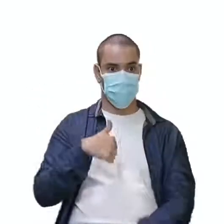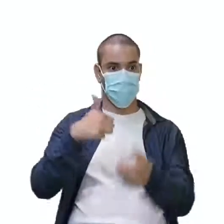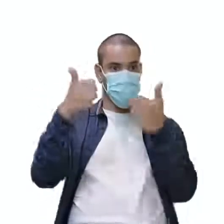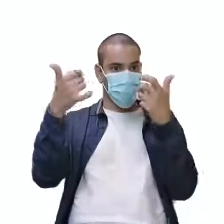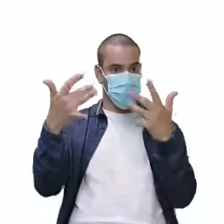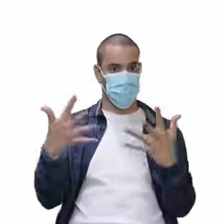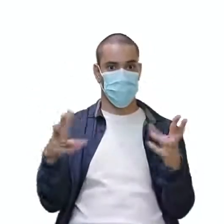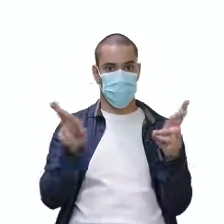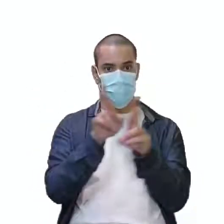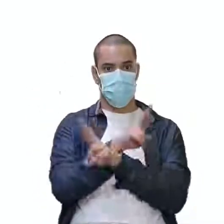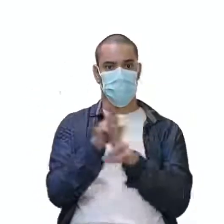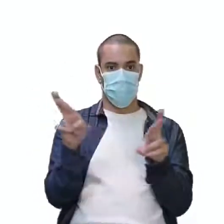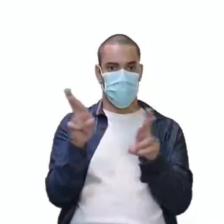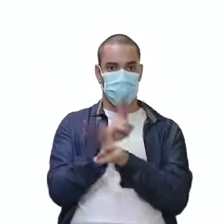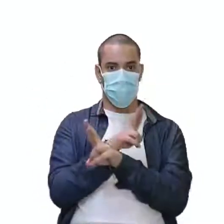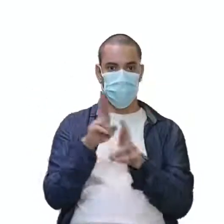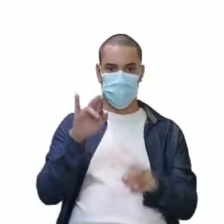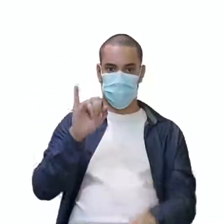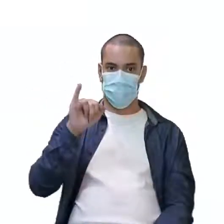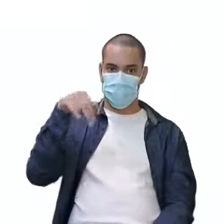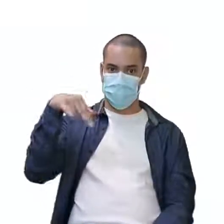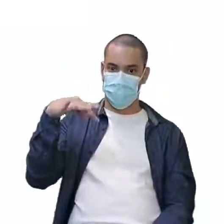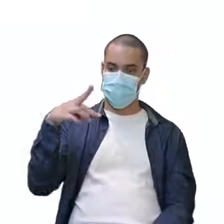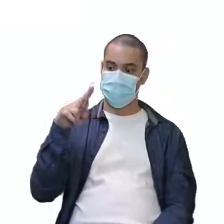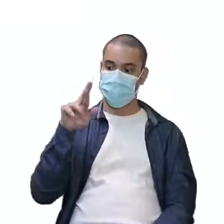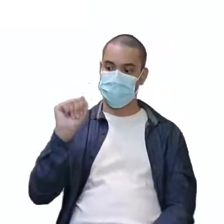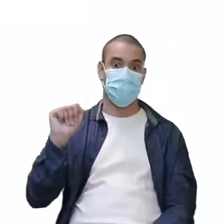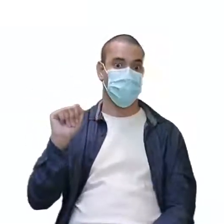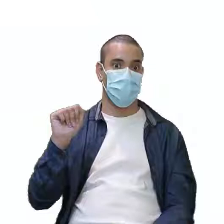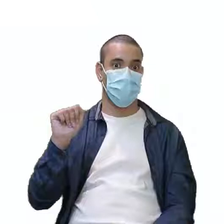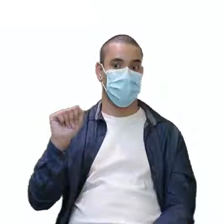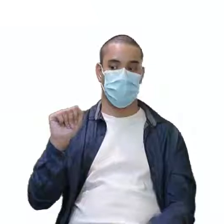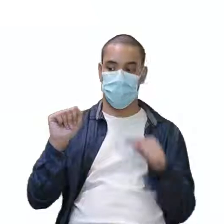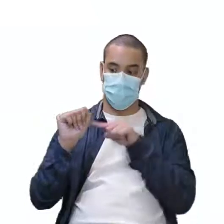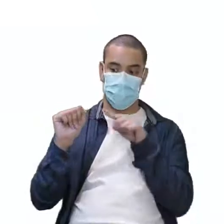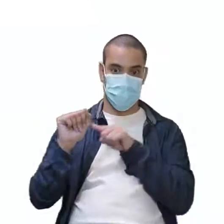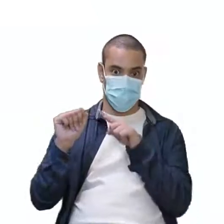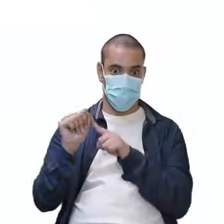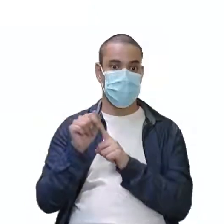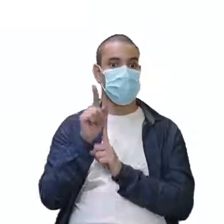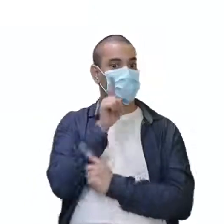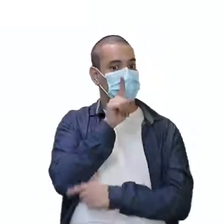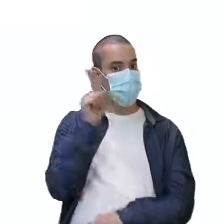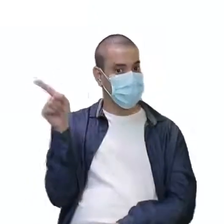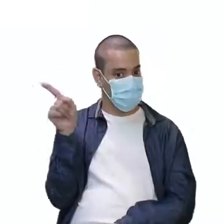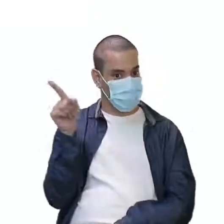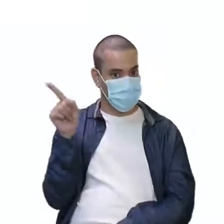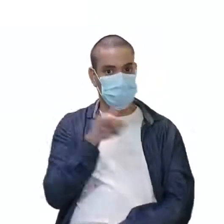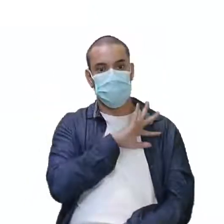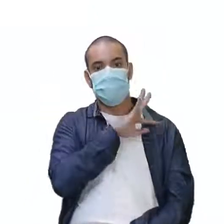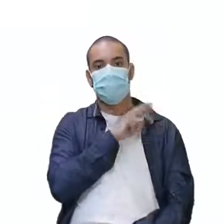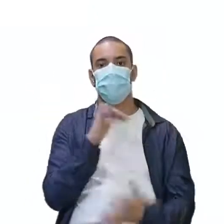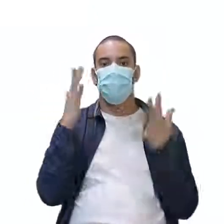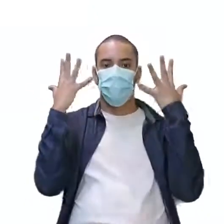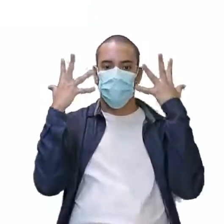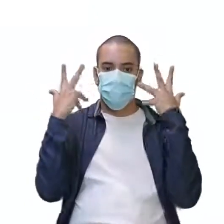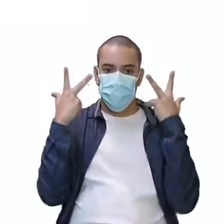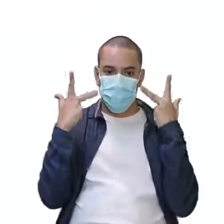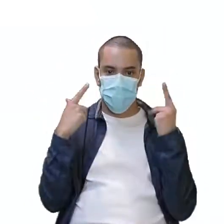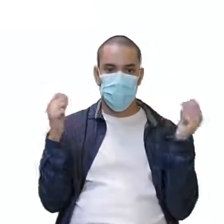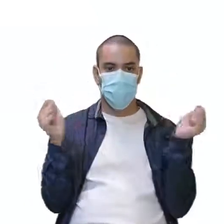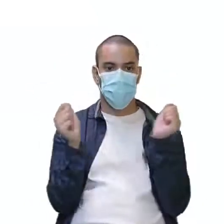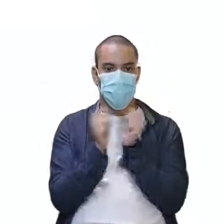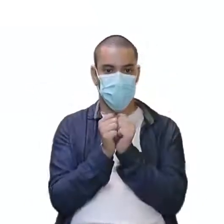dessa relação desarmônica em intraespecíficas. Então, esses animais, as leoas e os